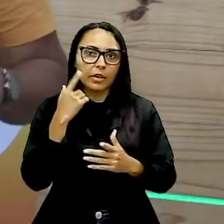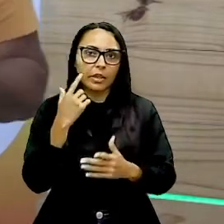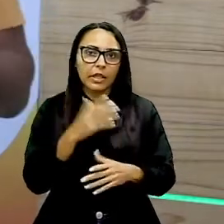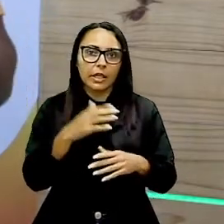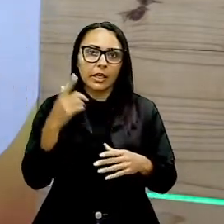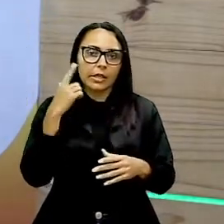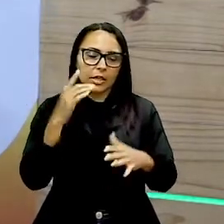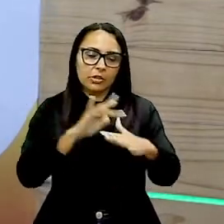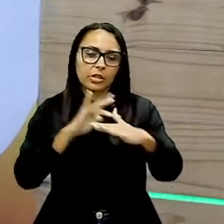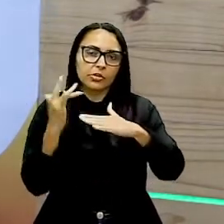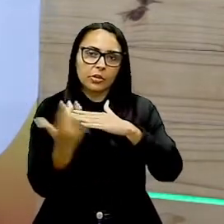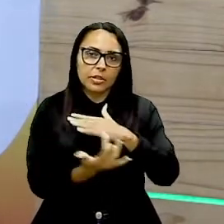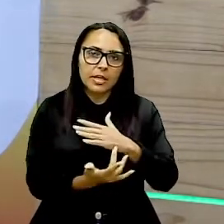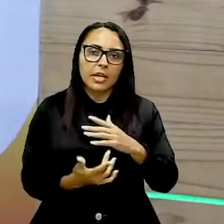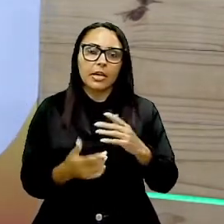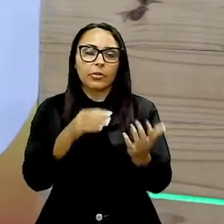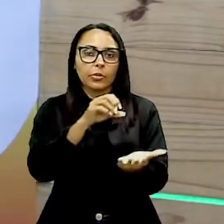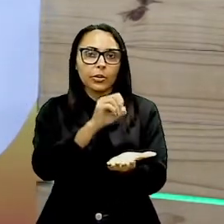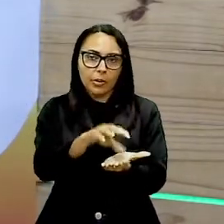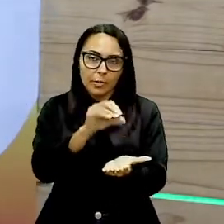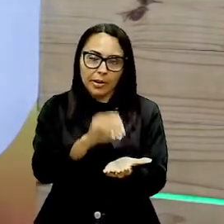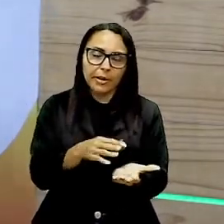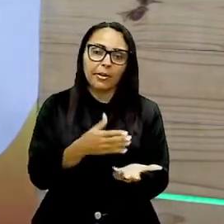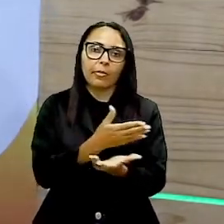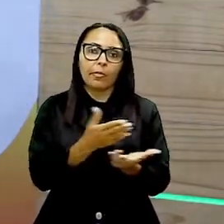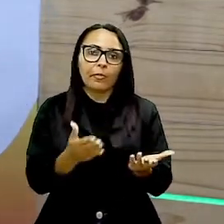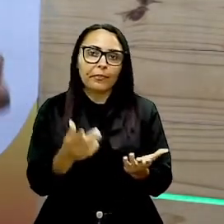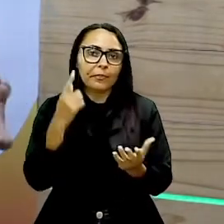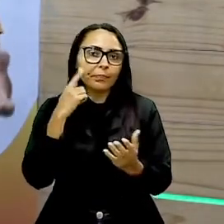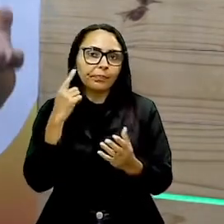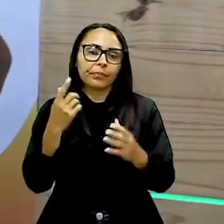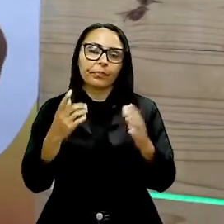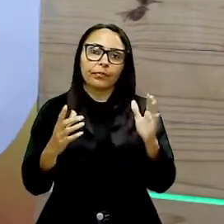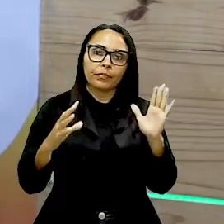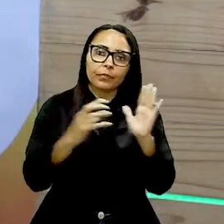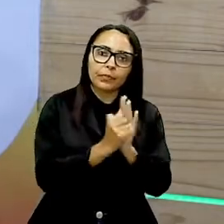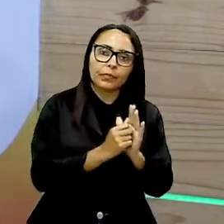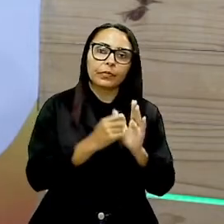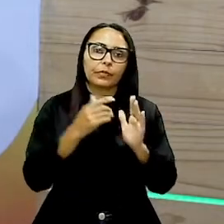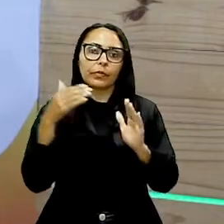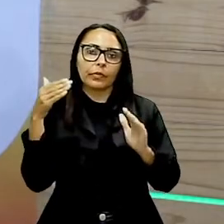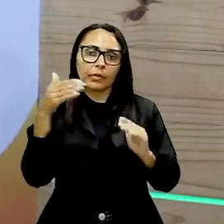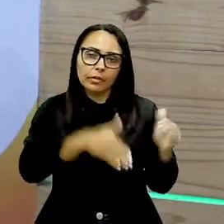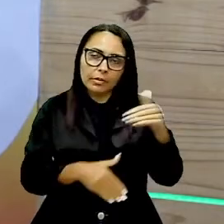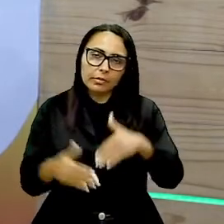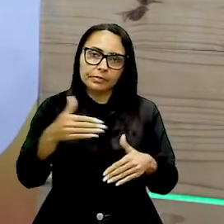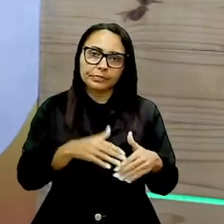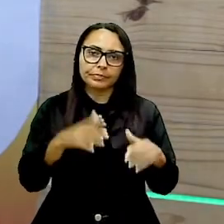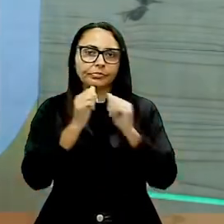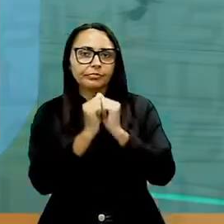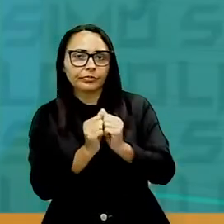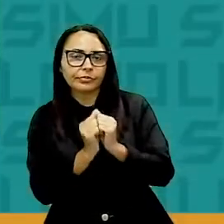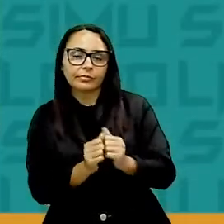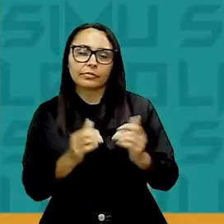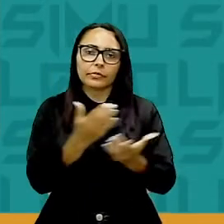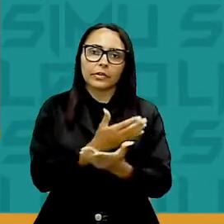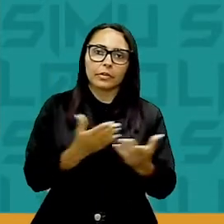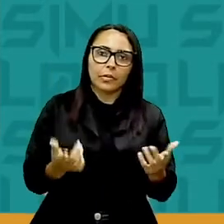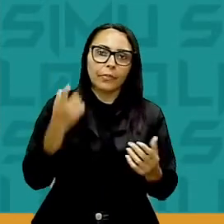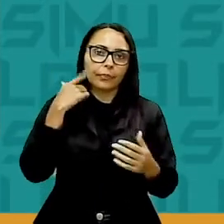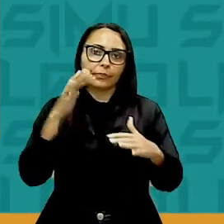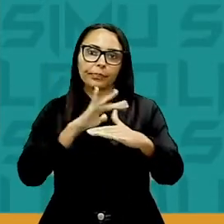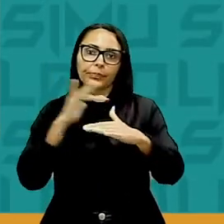até as redes sociais do EducaPE, se inscrevam, participem junto conosco. Também vocês podem ir à minha